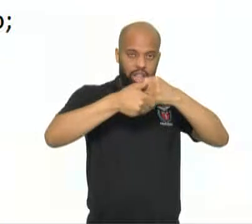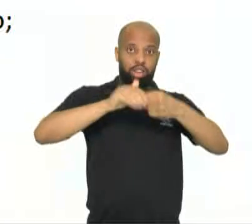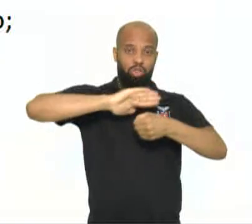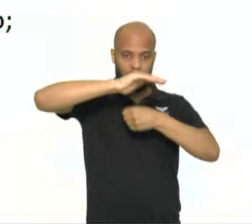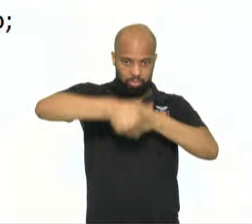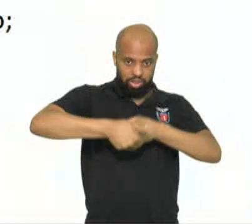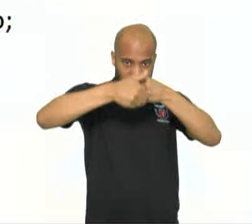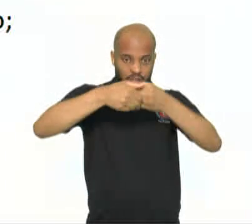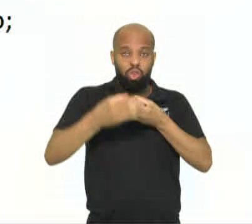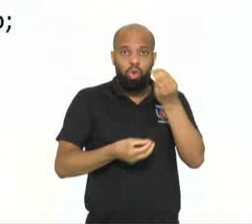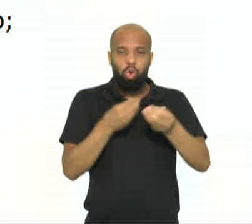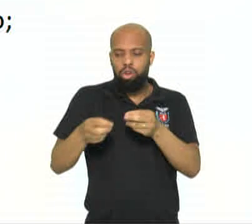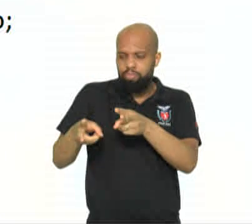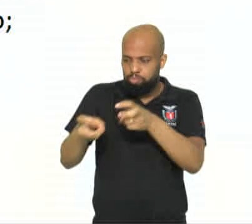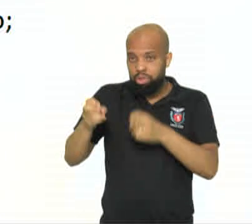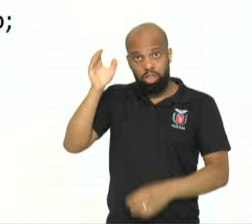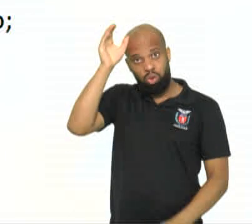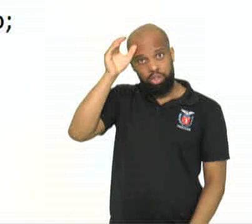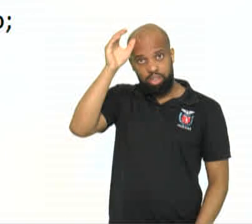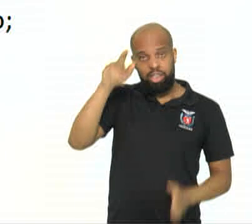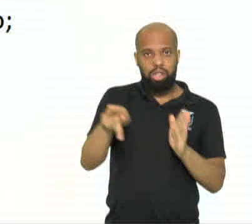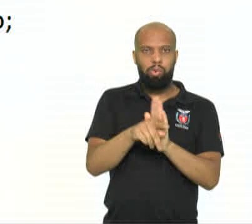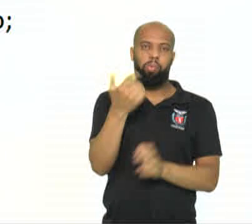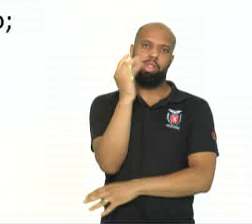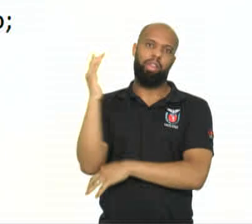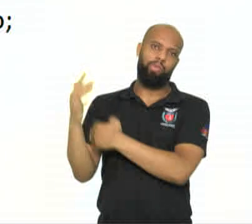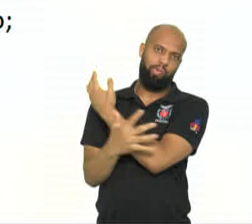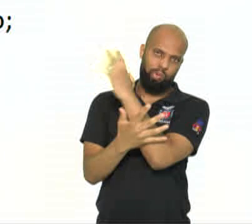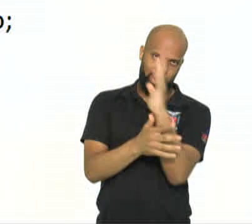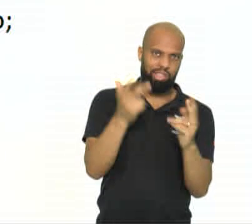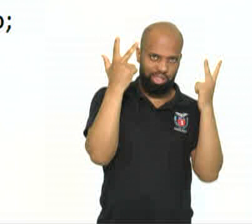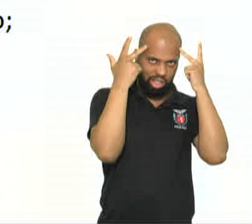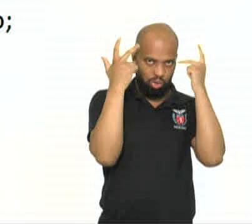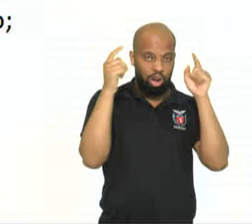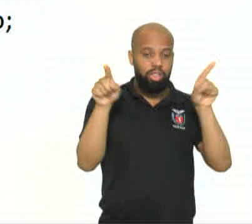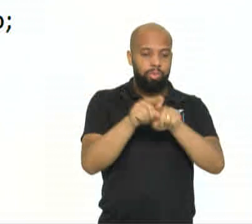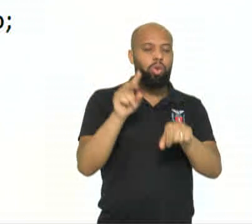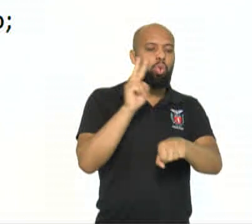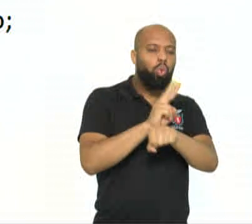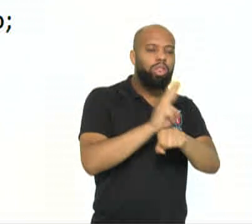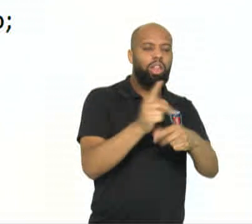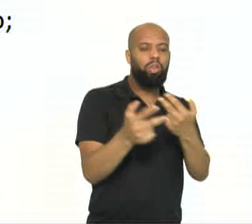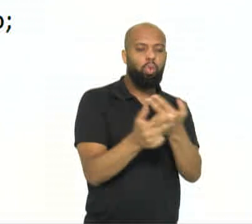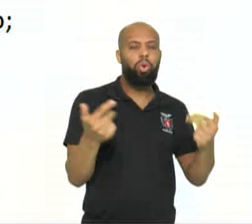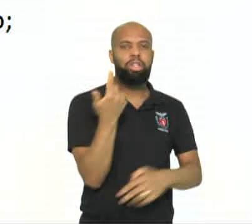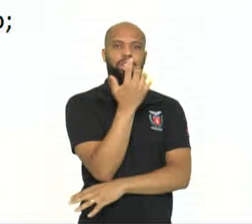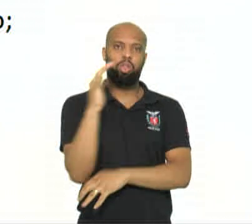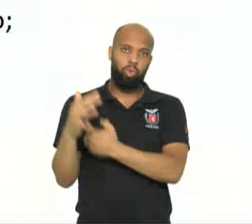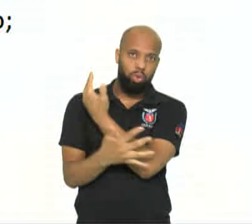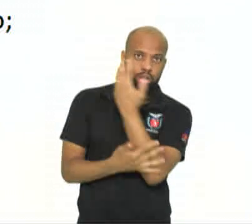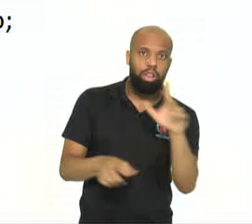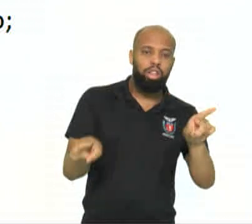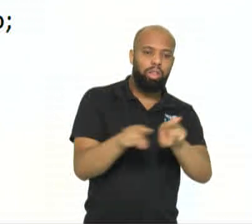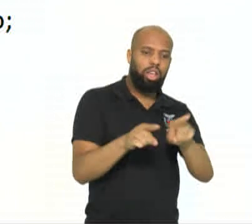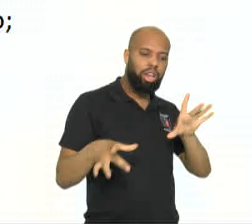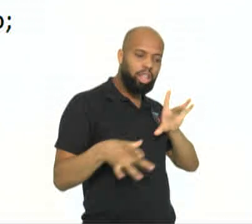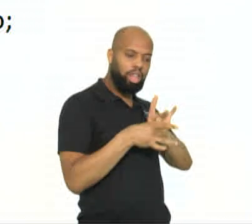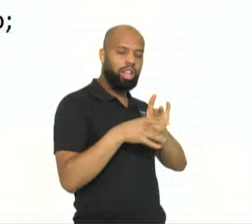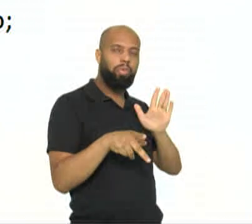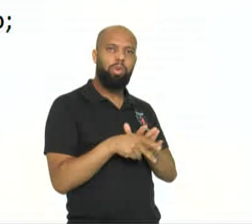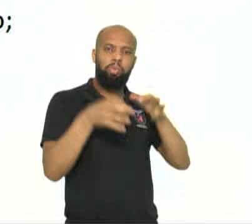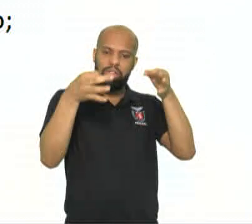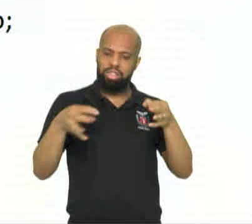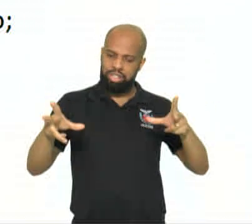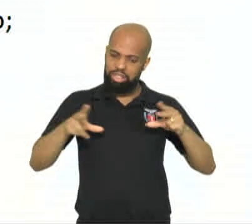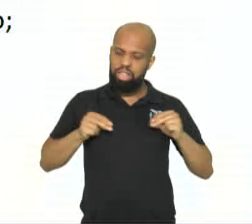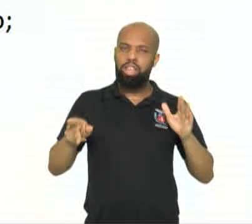isso? Exploração mais consciente dos recursos naturais, preservação de bens naturais aliada à dignidade social, diminuição do